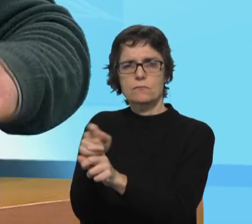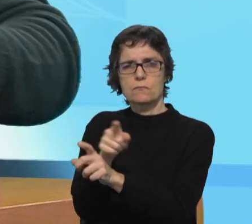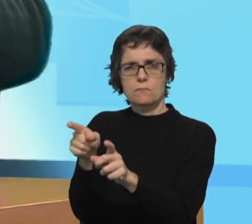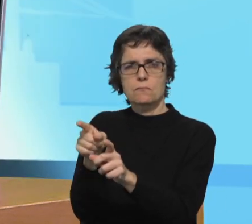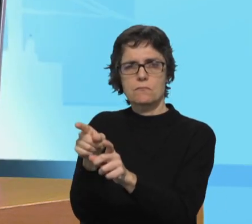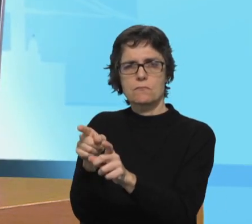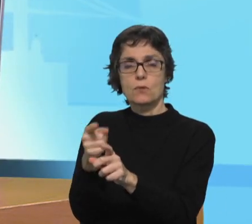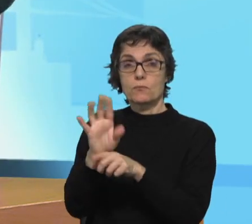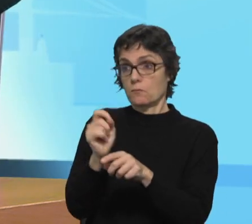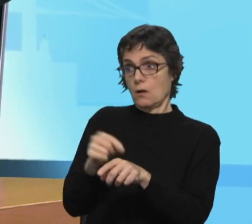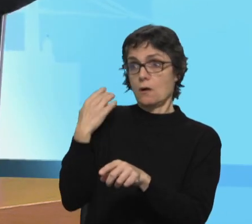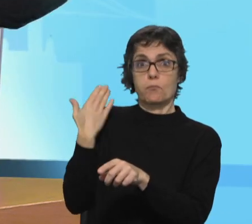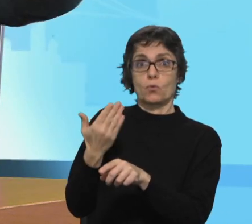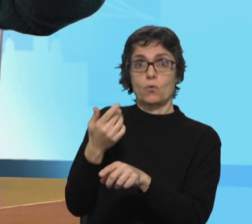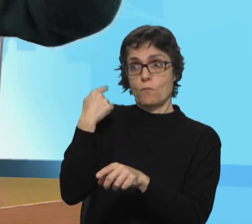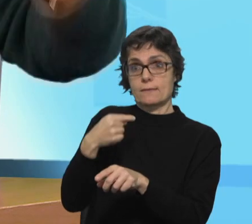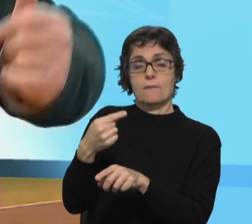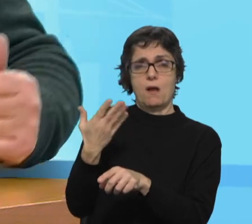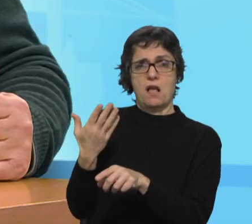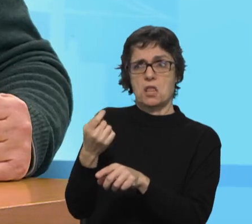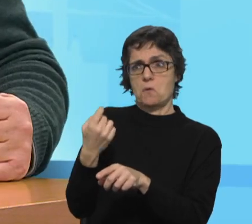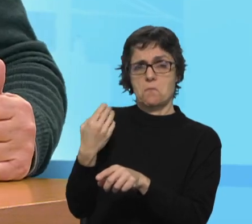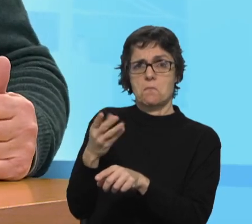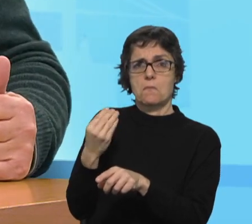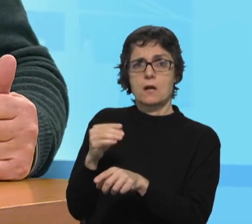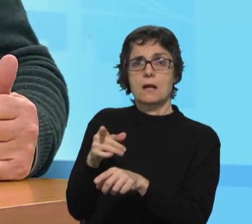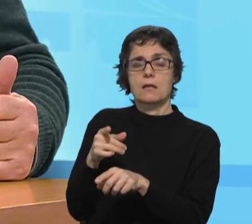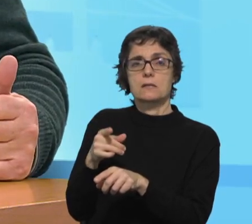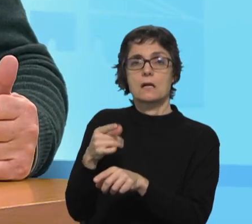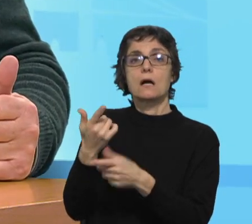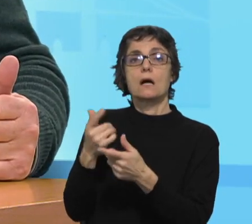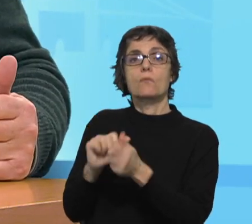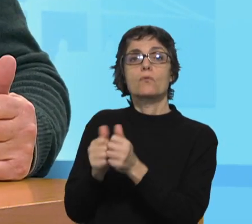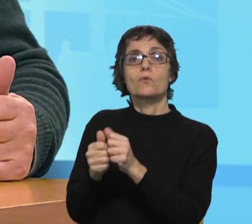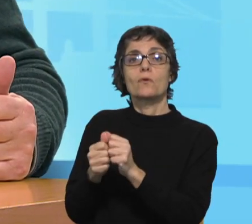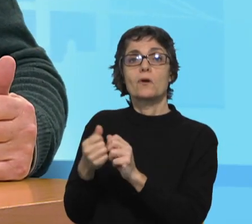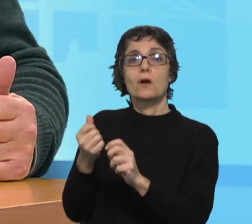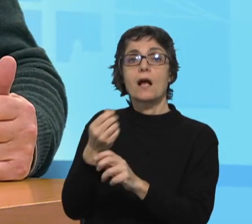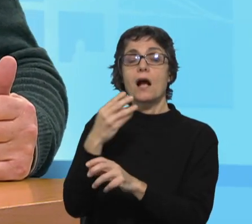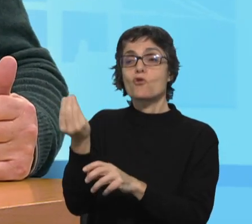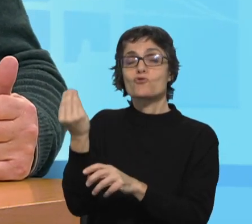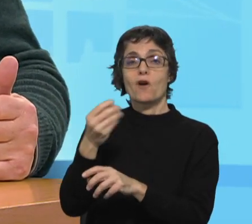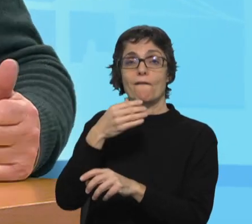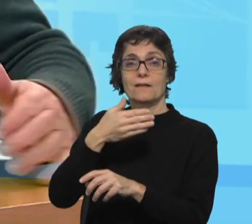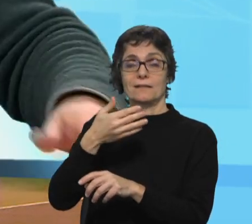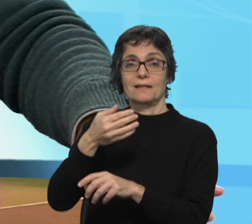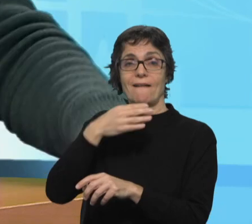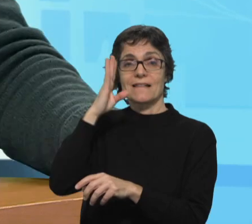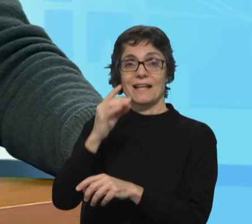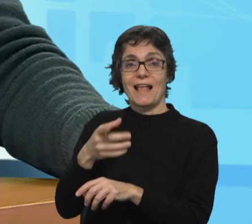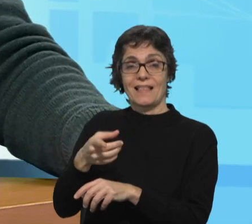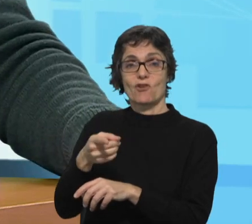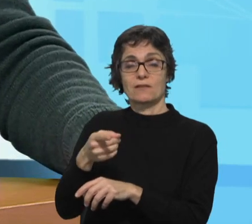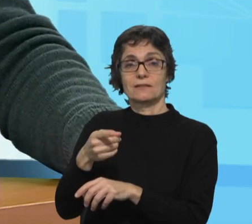exemplo, há pouco tempo, há uma semana ou isso, ou pouco mais, tivemos aí um atleta, um miúdo de 19 anos, que foi campeão do mundo